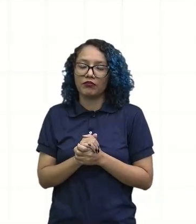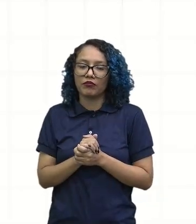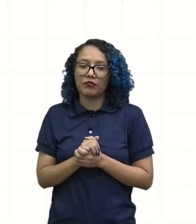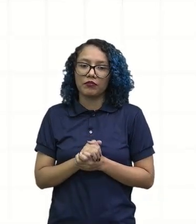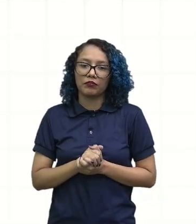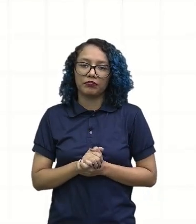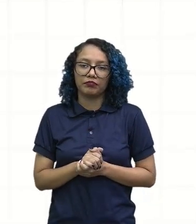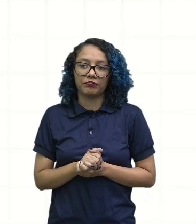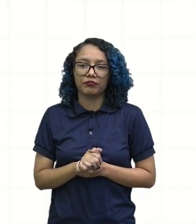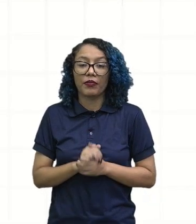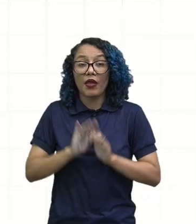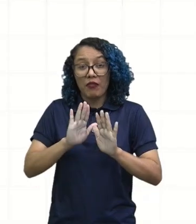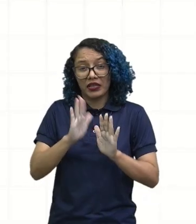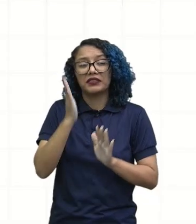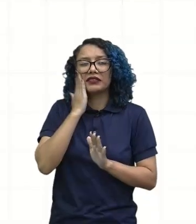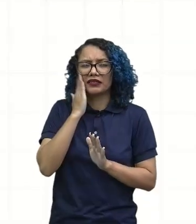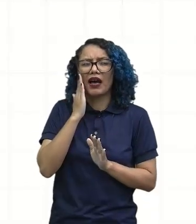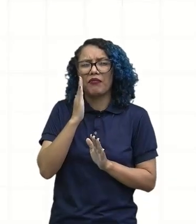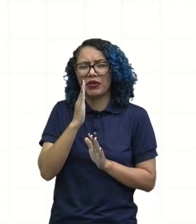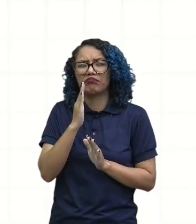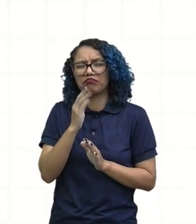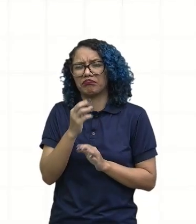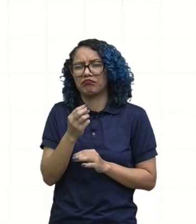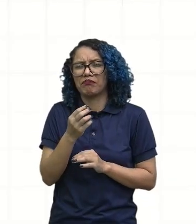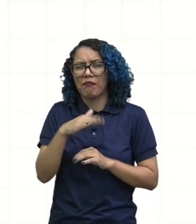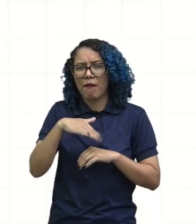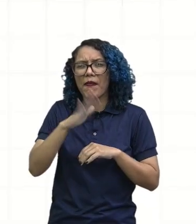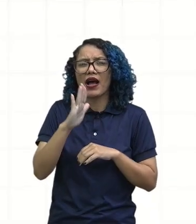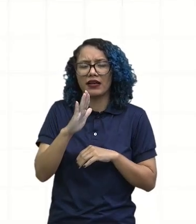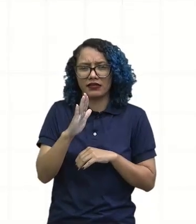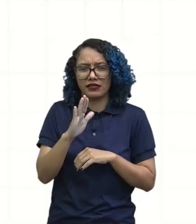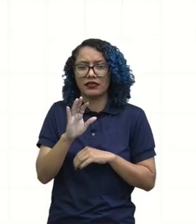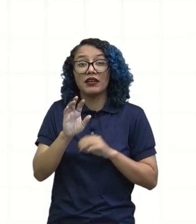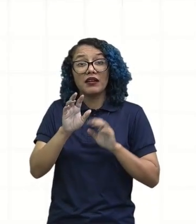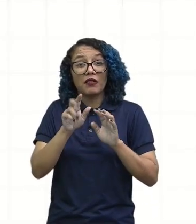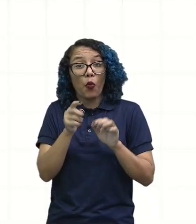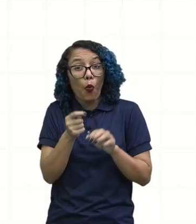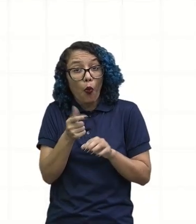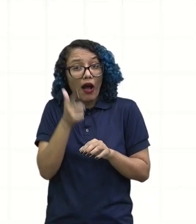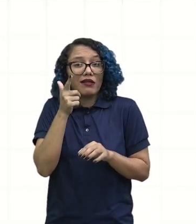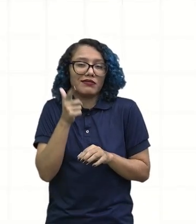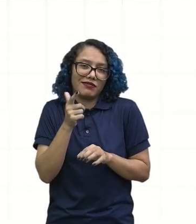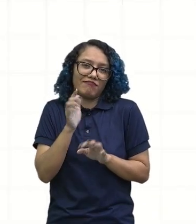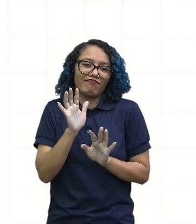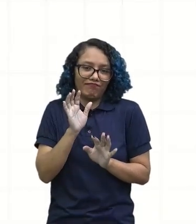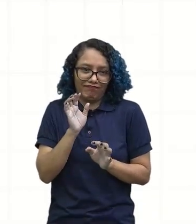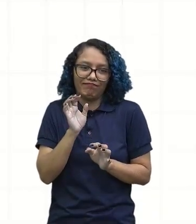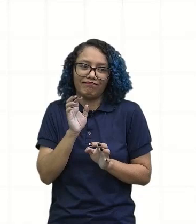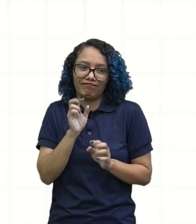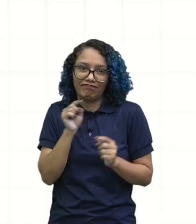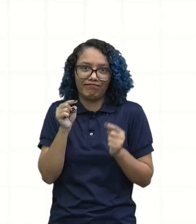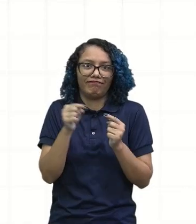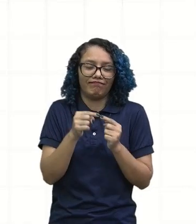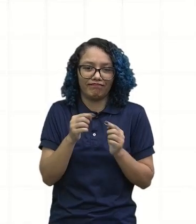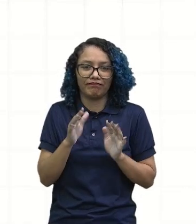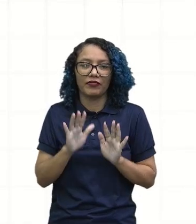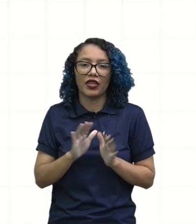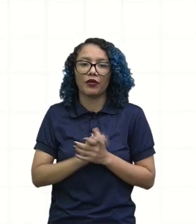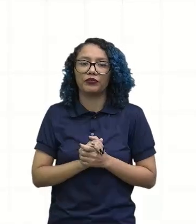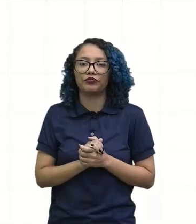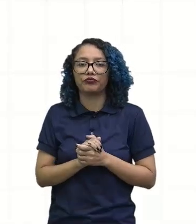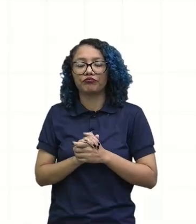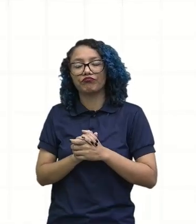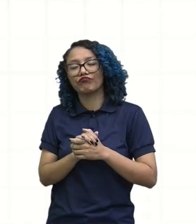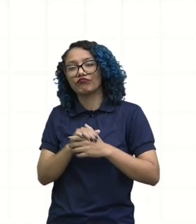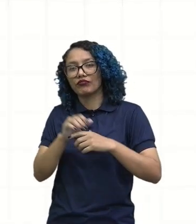360 dias, mas hoje a gente sabe que é um pouquinho mais, né? Mas eles estavam muito perto da resposta, né? Mas, enfim, ângulo raso é um ângulo que